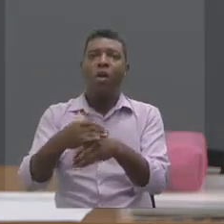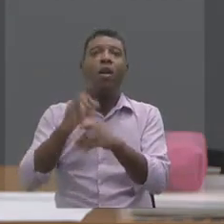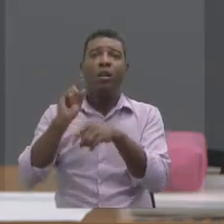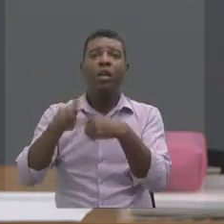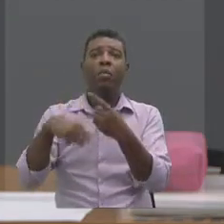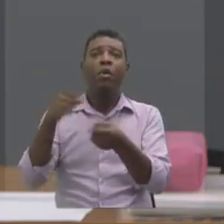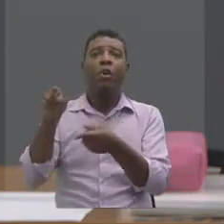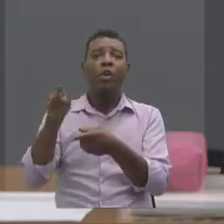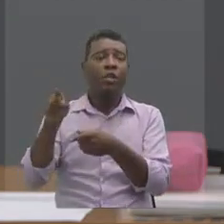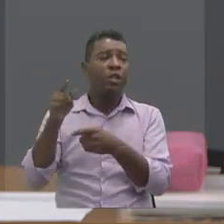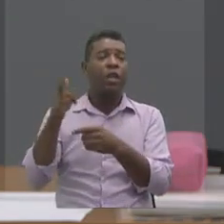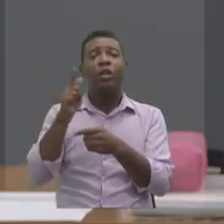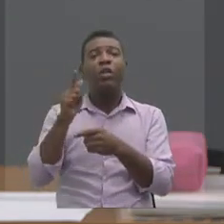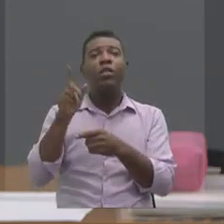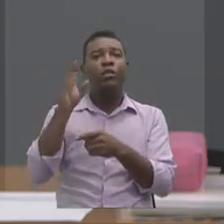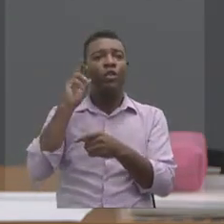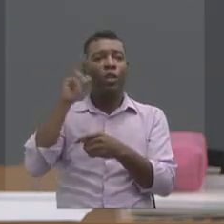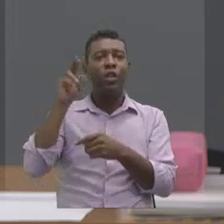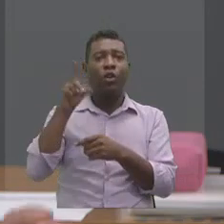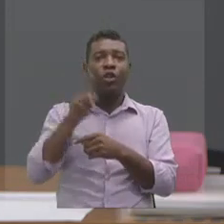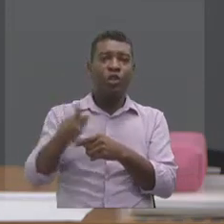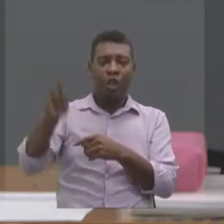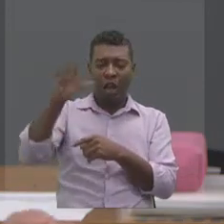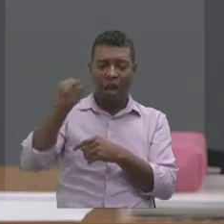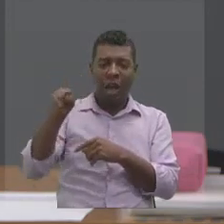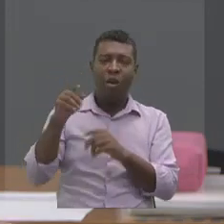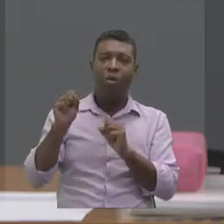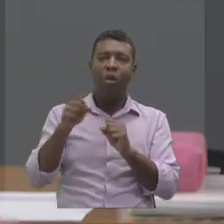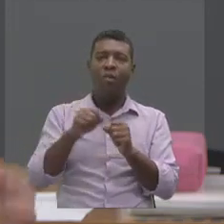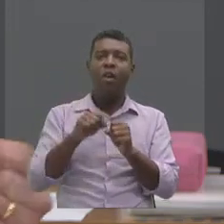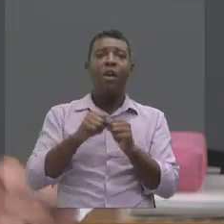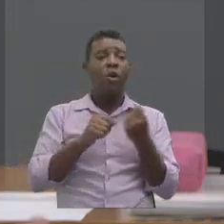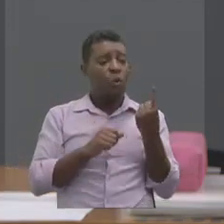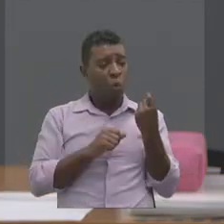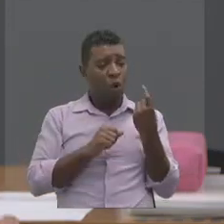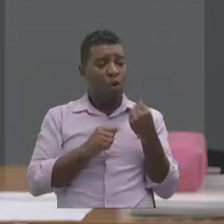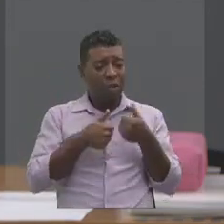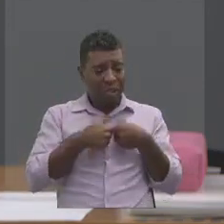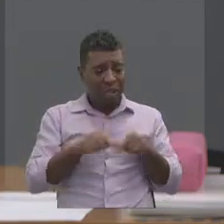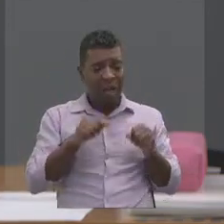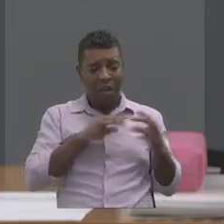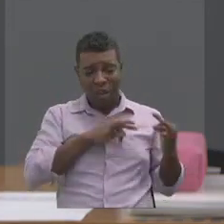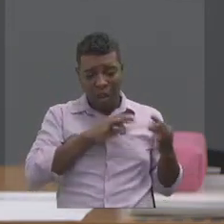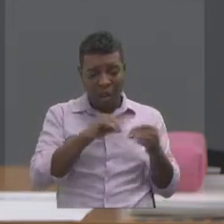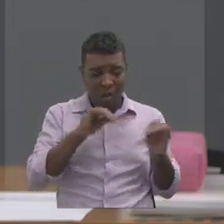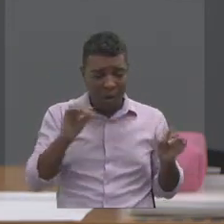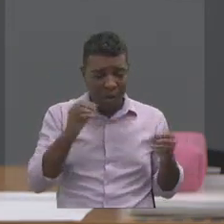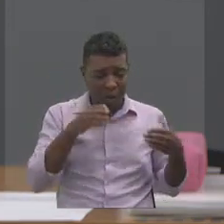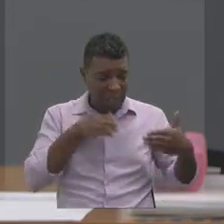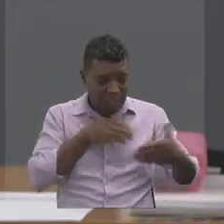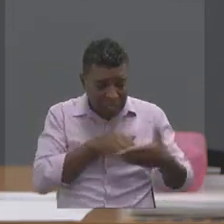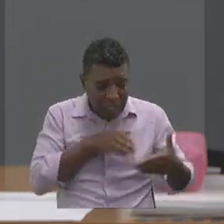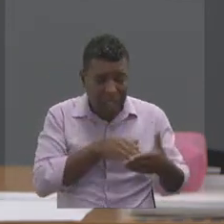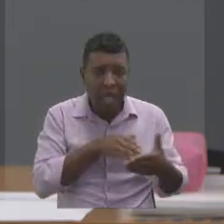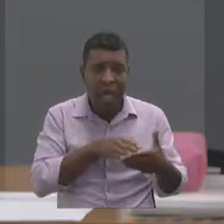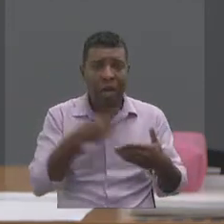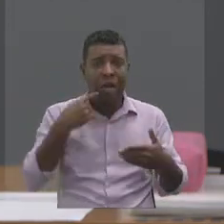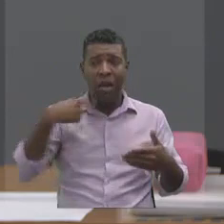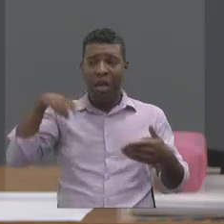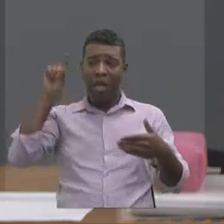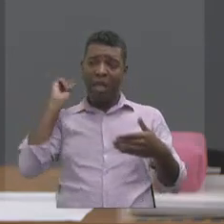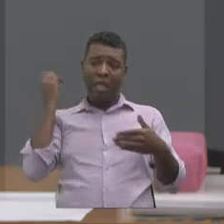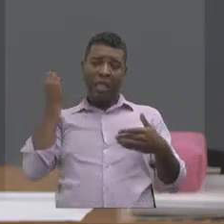pode até me complementar me corrigir mas o último trecho que estava assim totalmente interrompido a gente teve a satisfação na sexta-feira agora de liberar